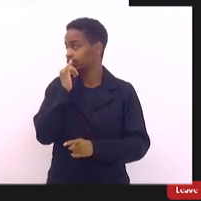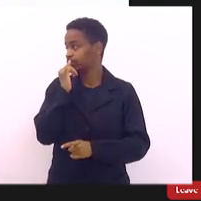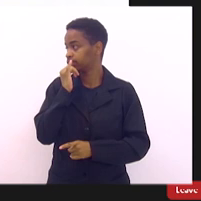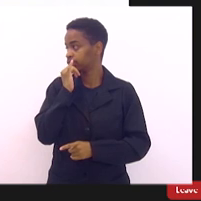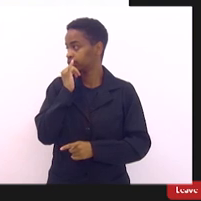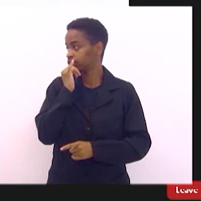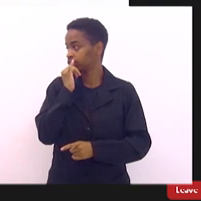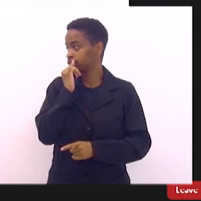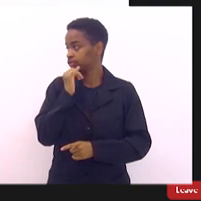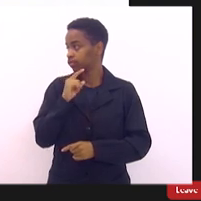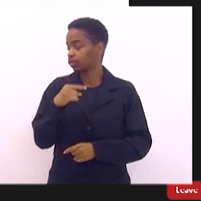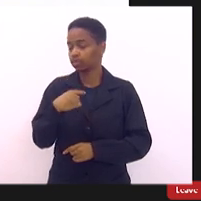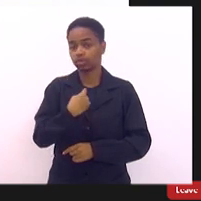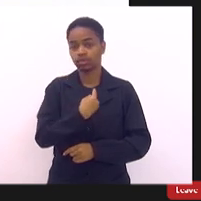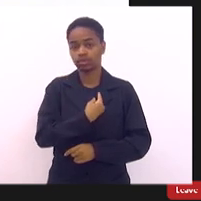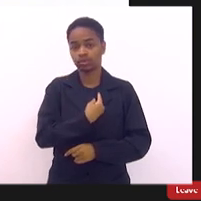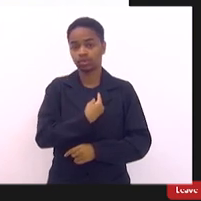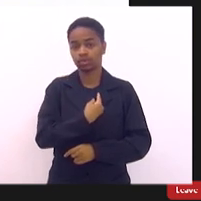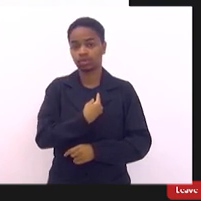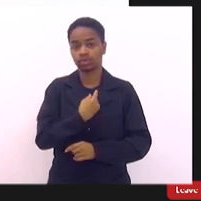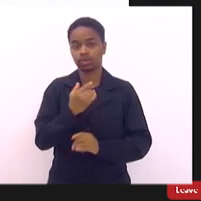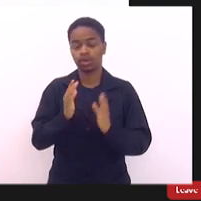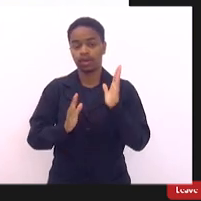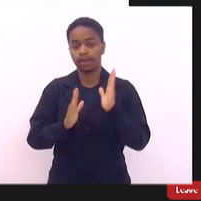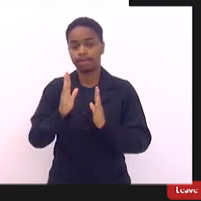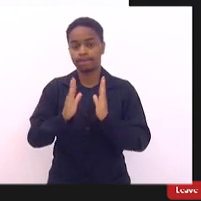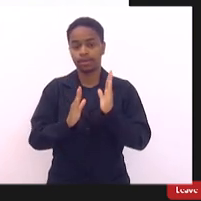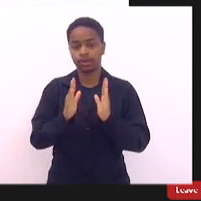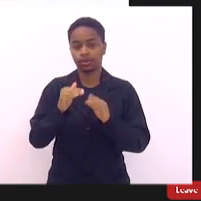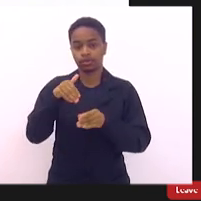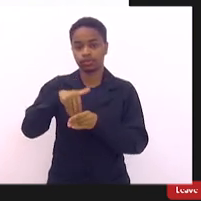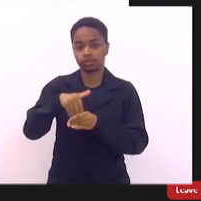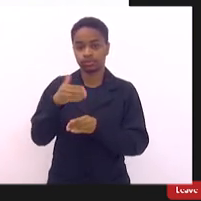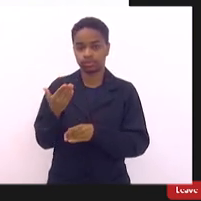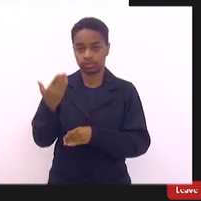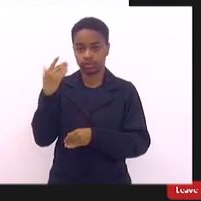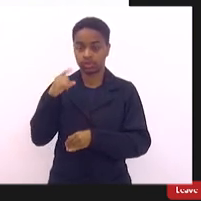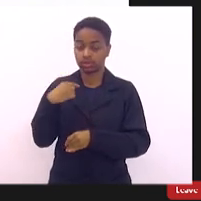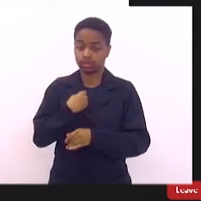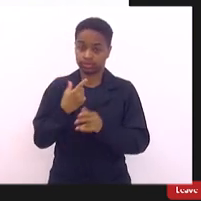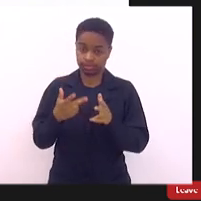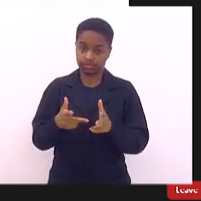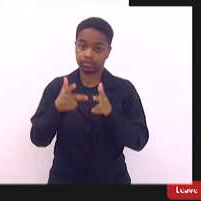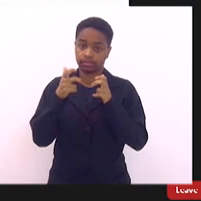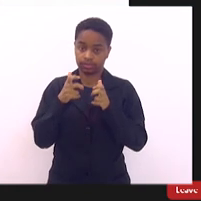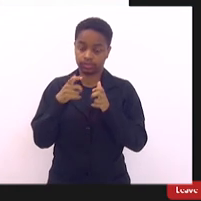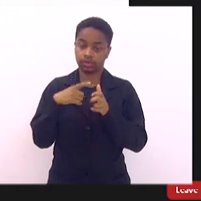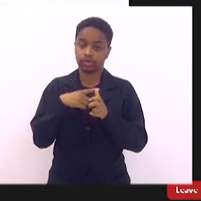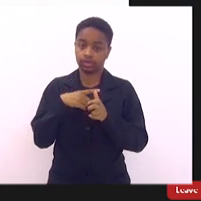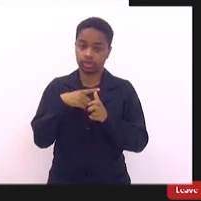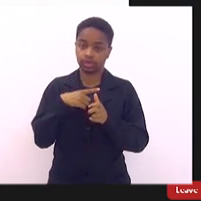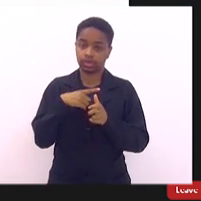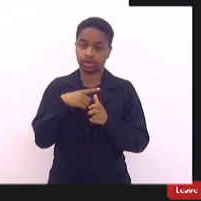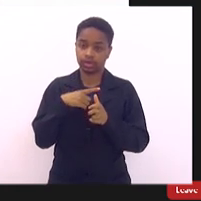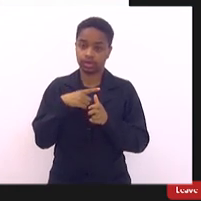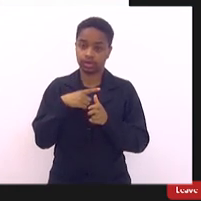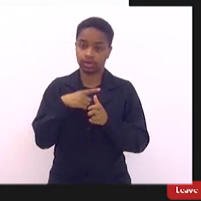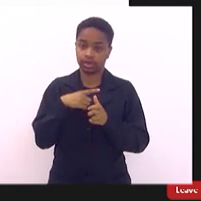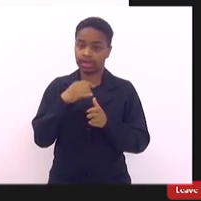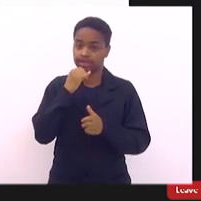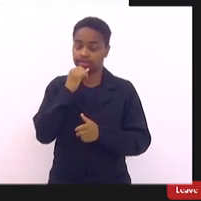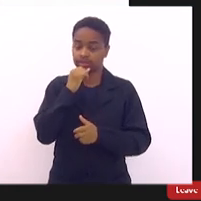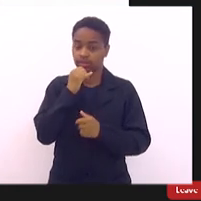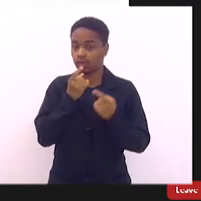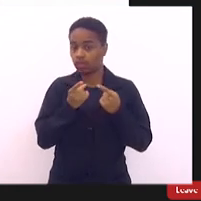gente estava, nas últimas eleições, a gente viu picos de violência importantes contra o candidato, Guilherme